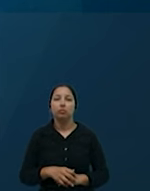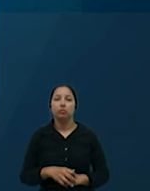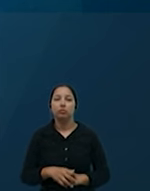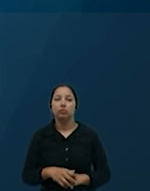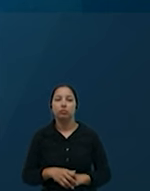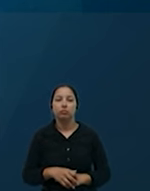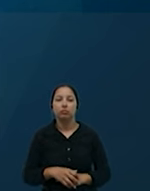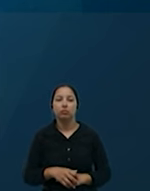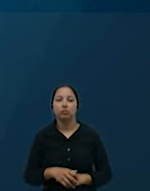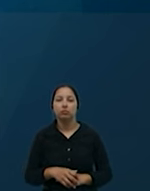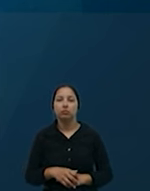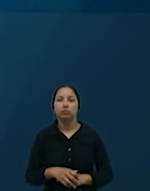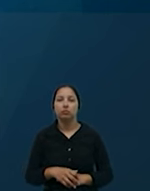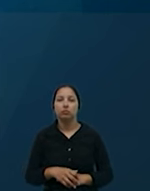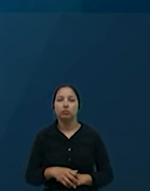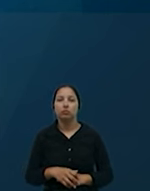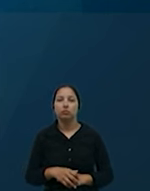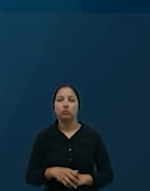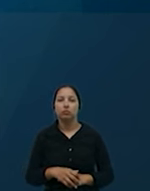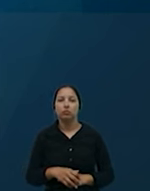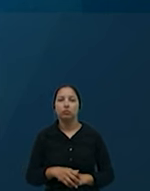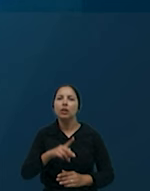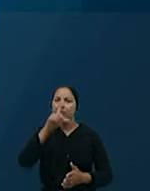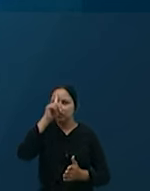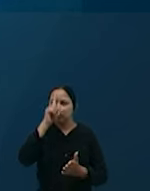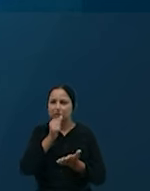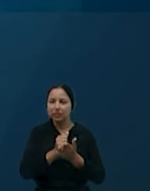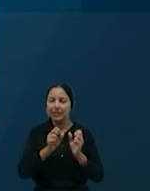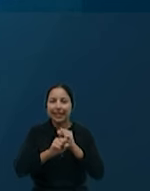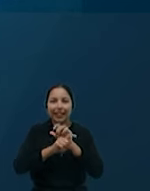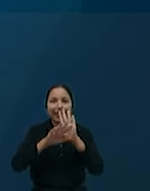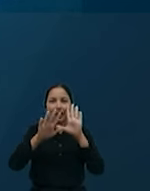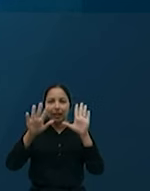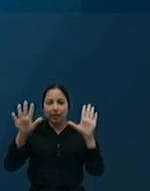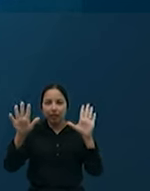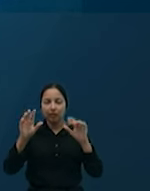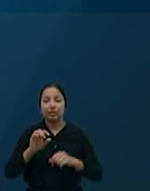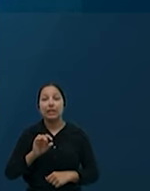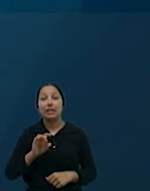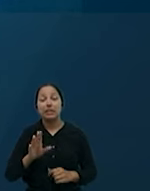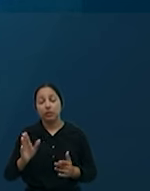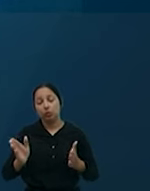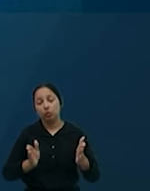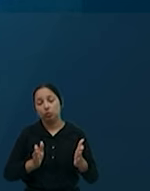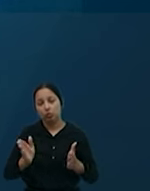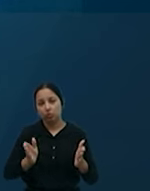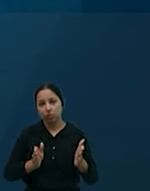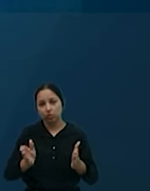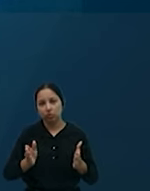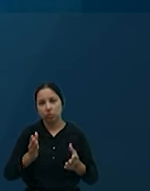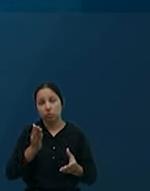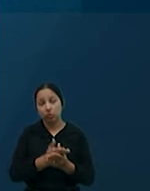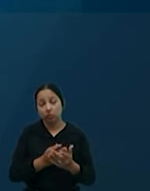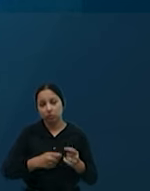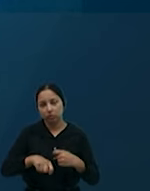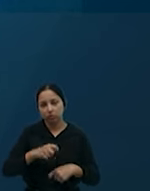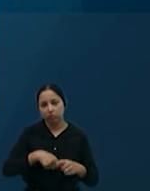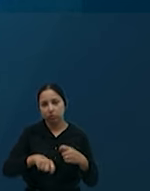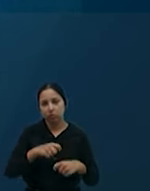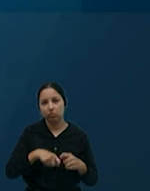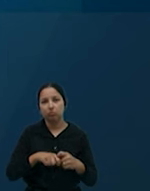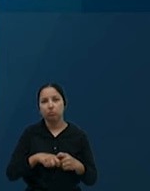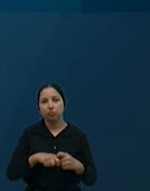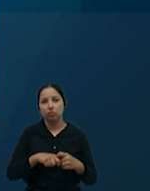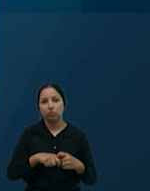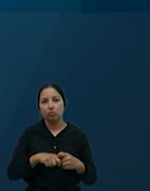estabelece ali de forma muito clara que, ainda que durante o processo administrativo venha se comprovar